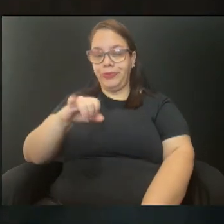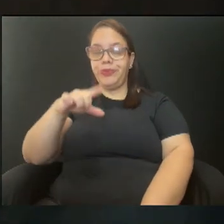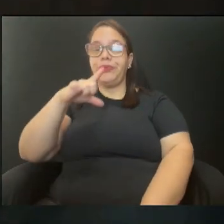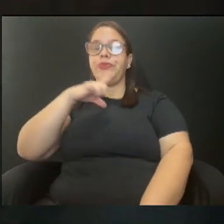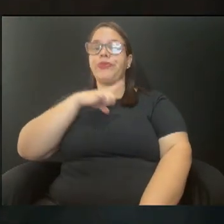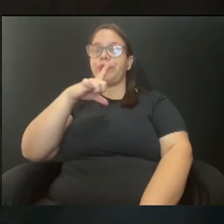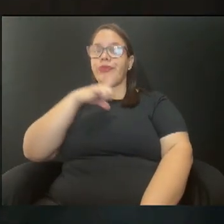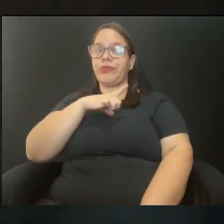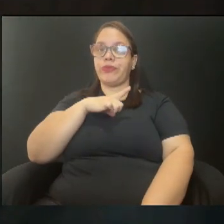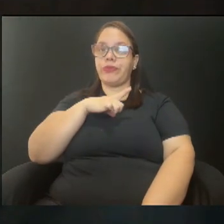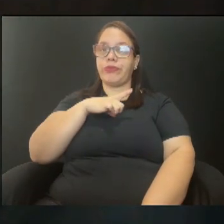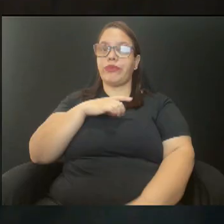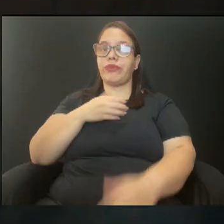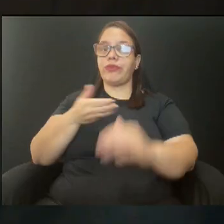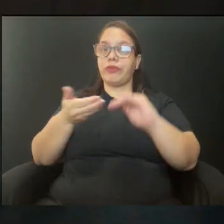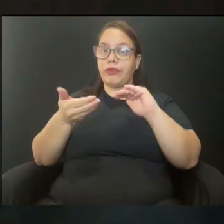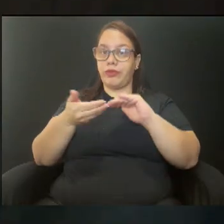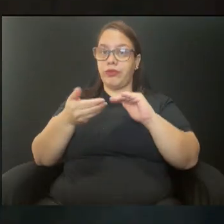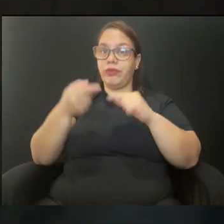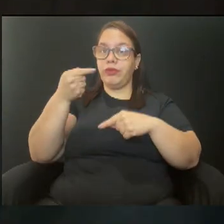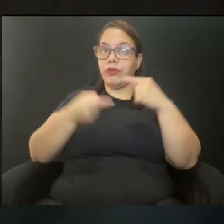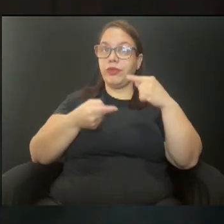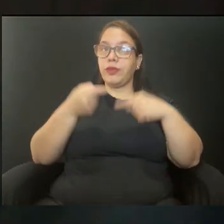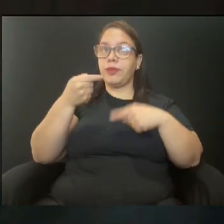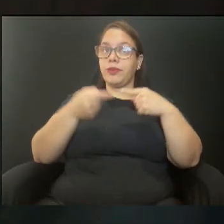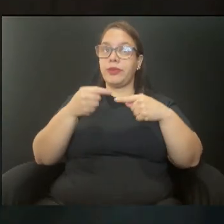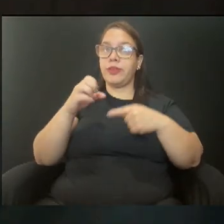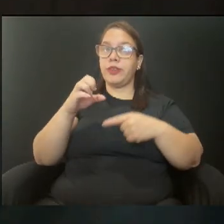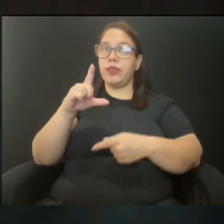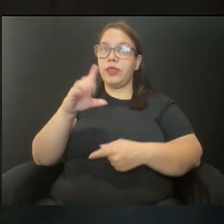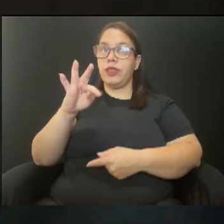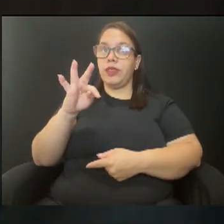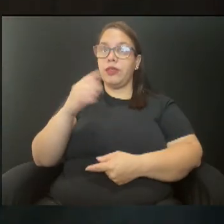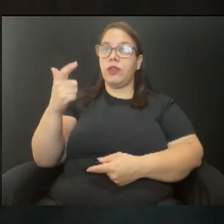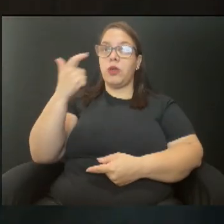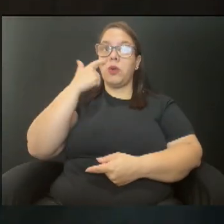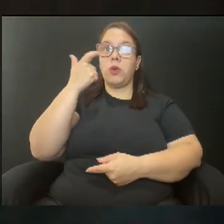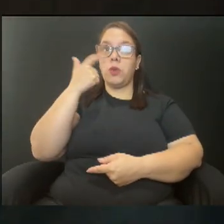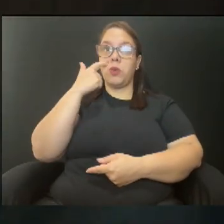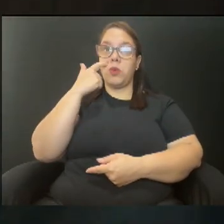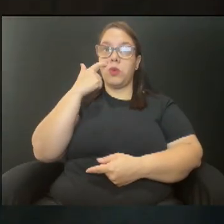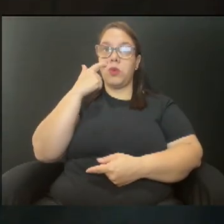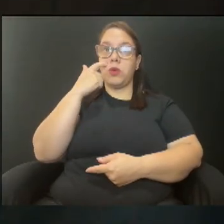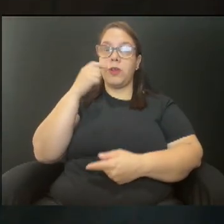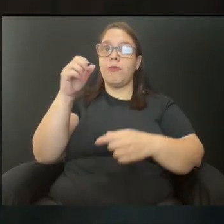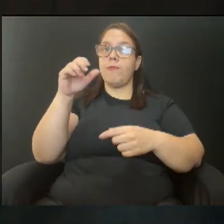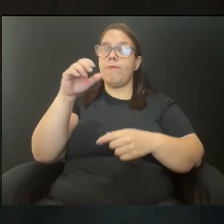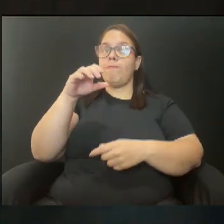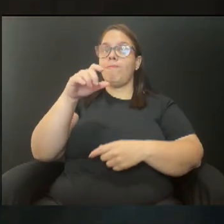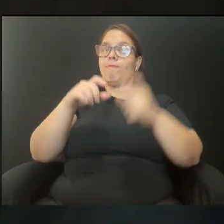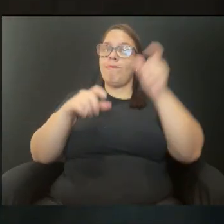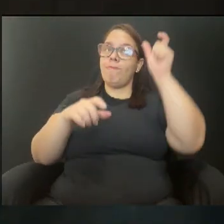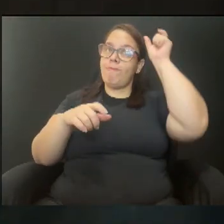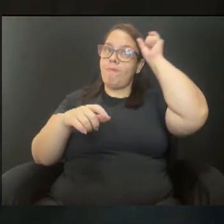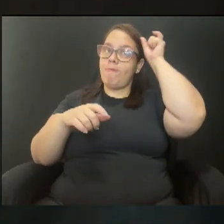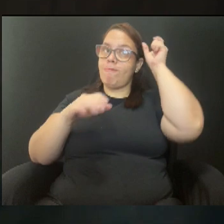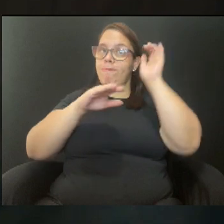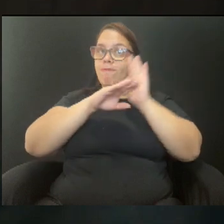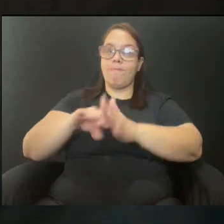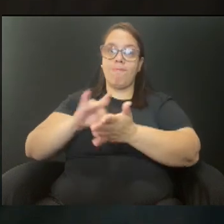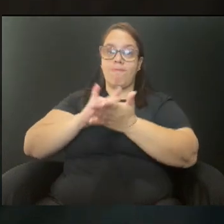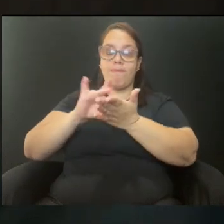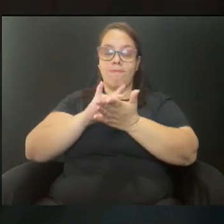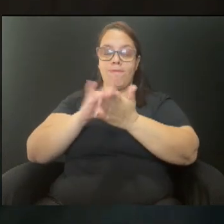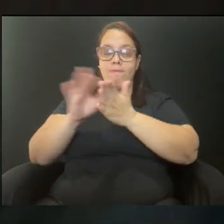tem discutido para que a CLT não seja vista como uma inimiga da produtividade. O que a gente precisa evoluir,